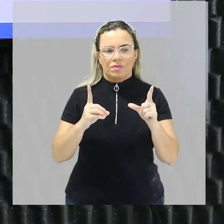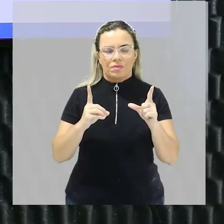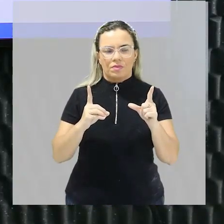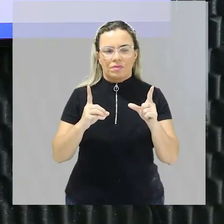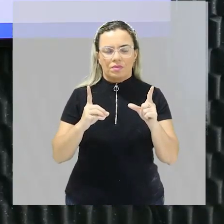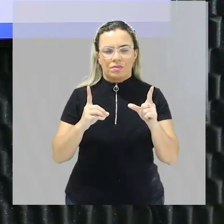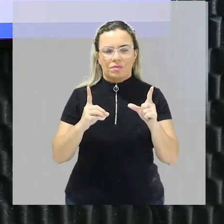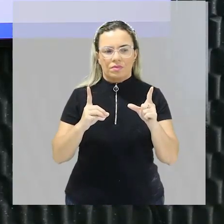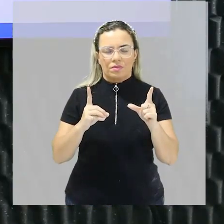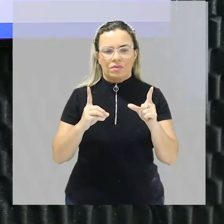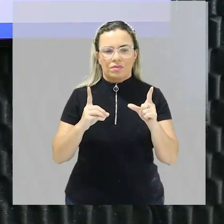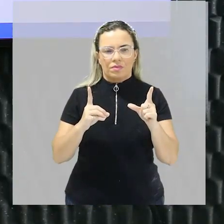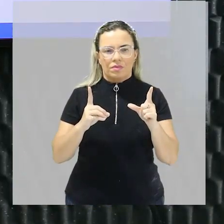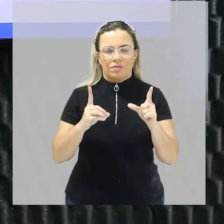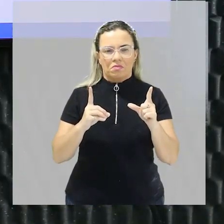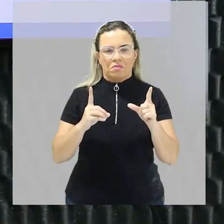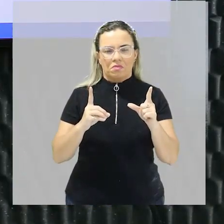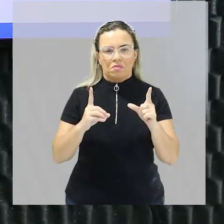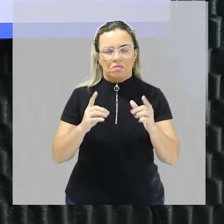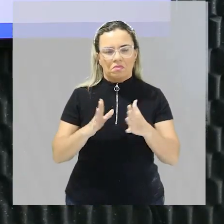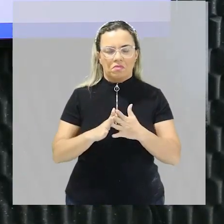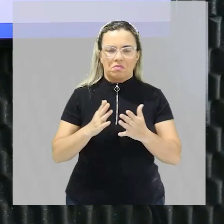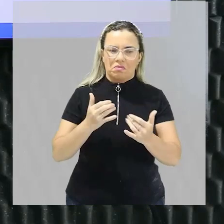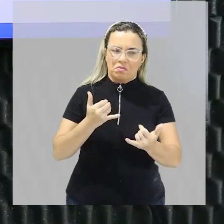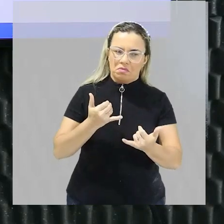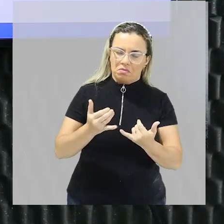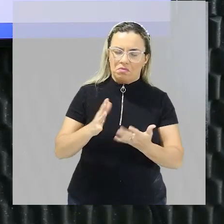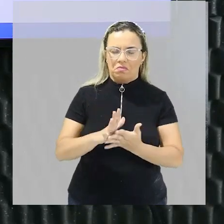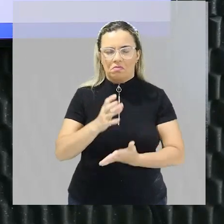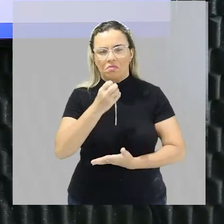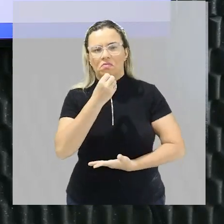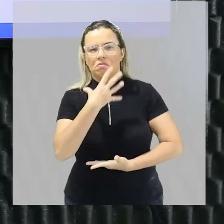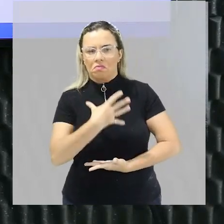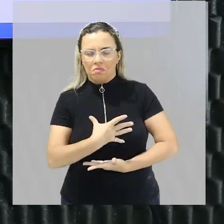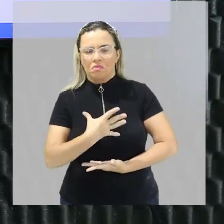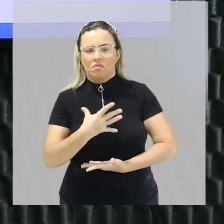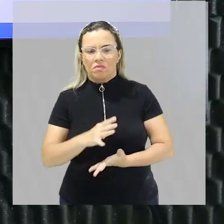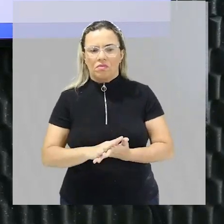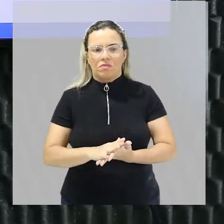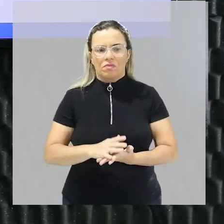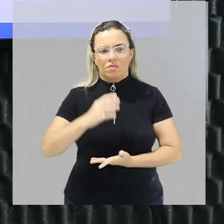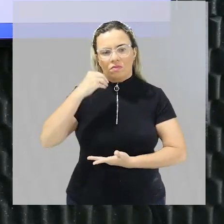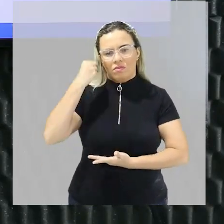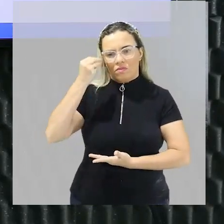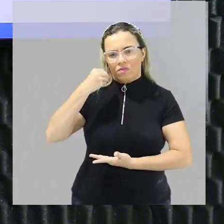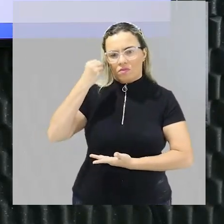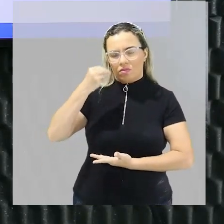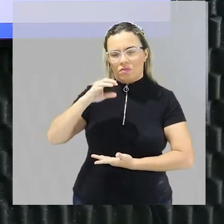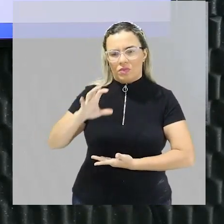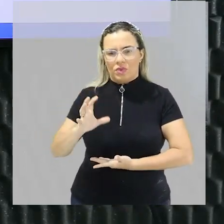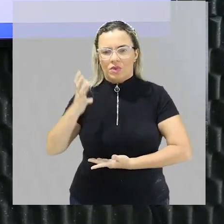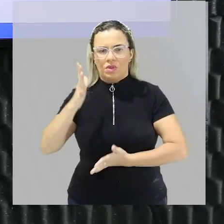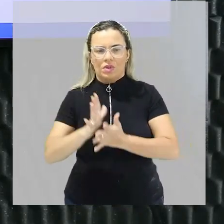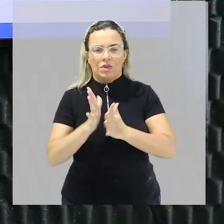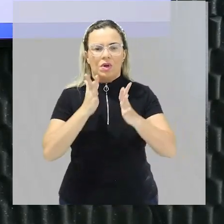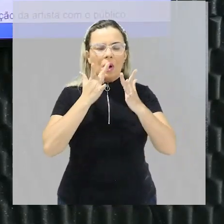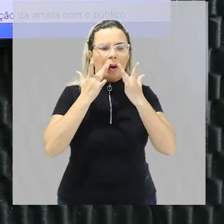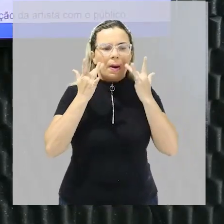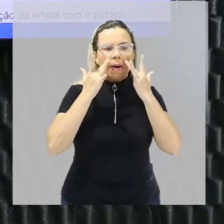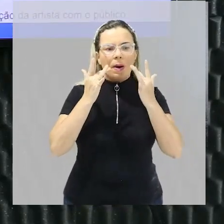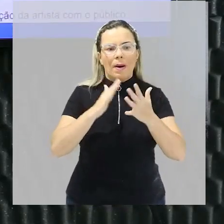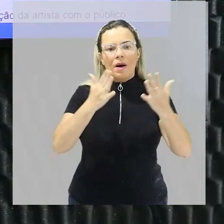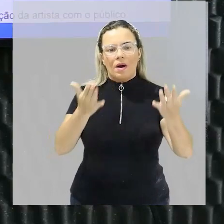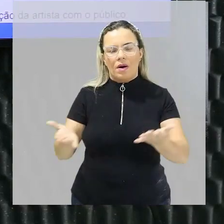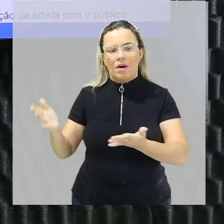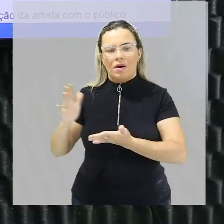interage. Aqui parece muito bom, uma troca entre experiências fenomênicas artísticas, que é o que